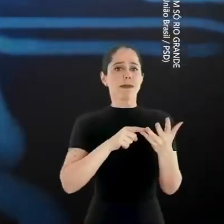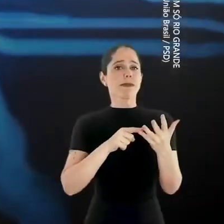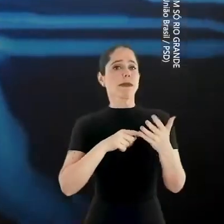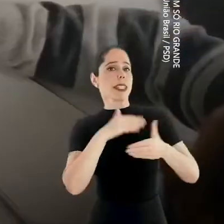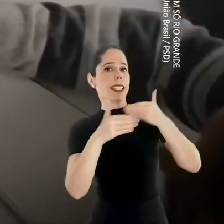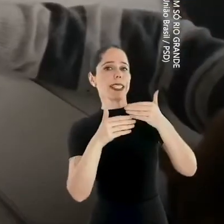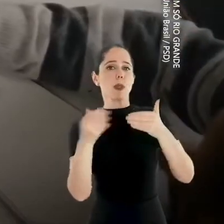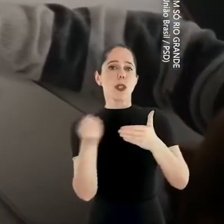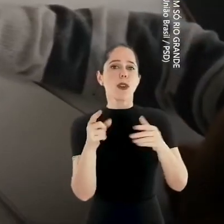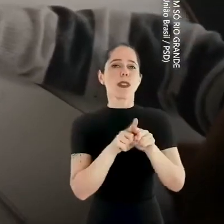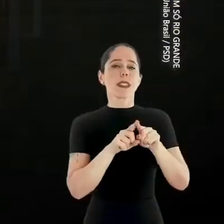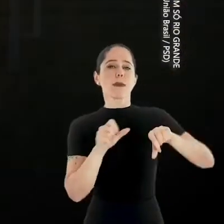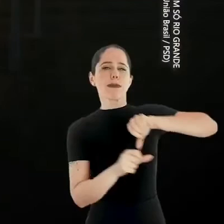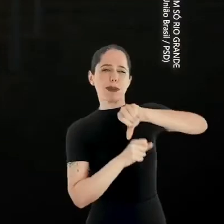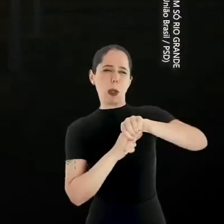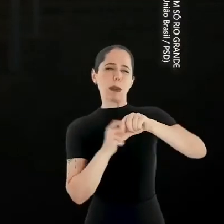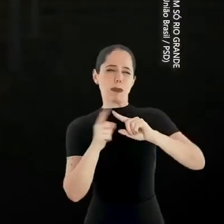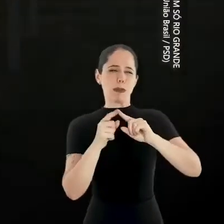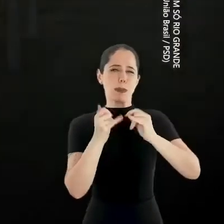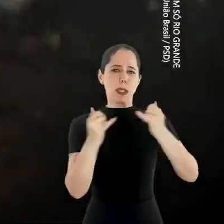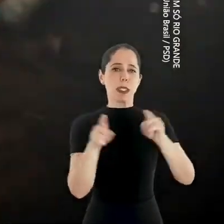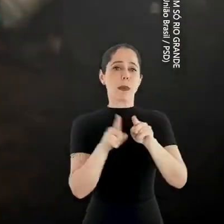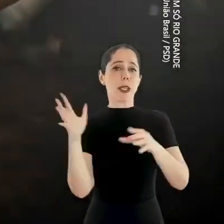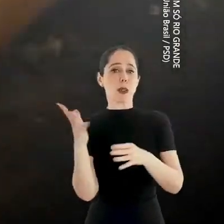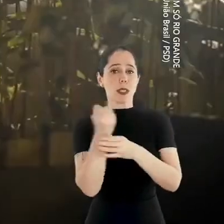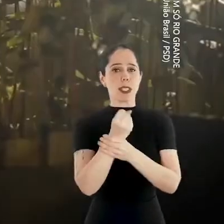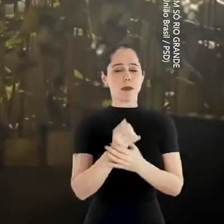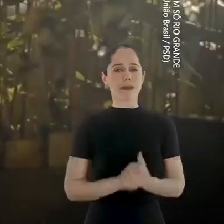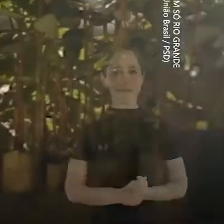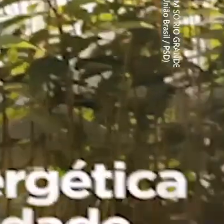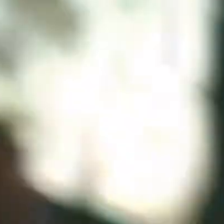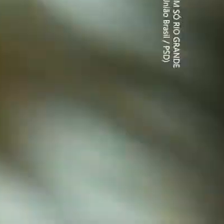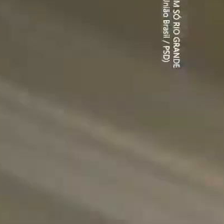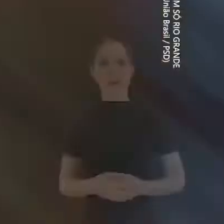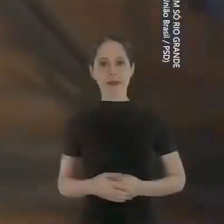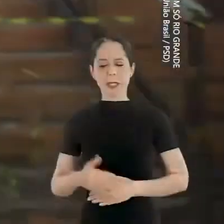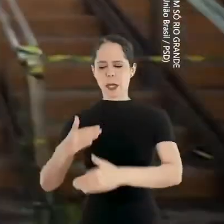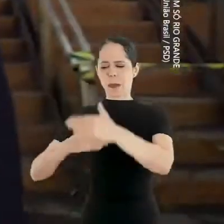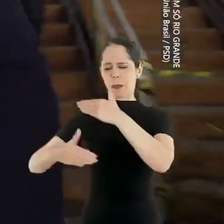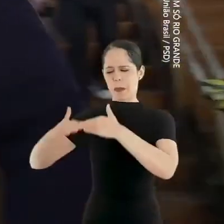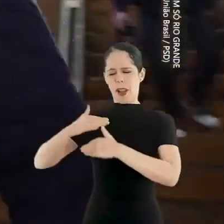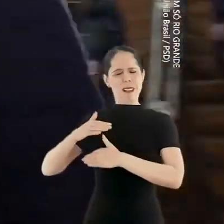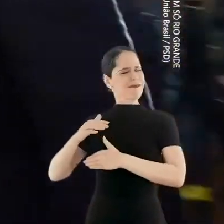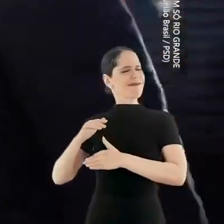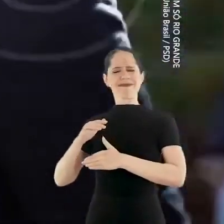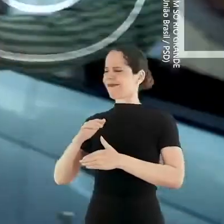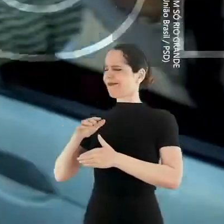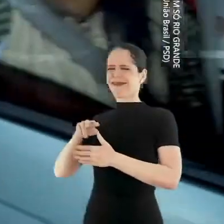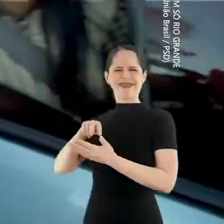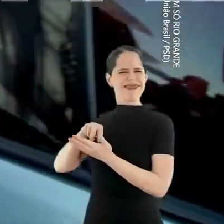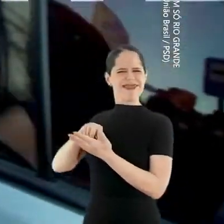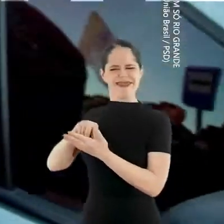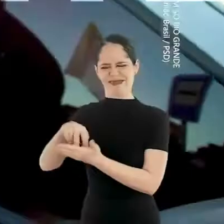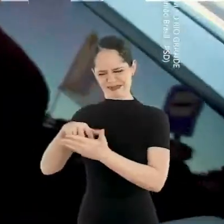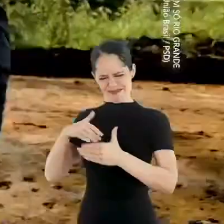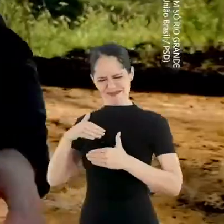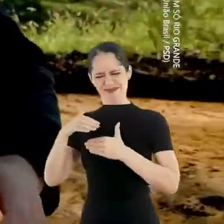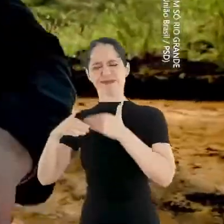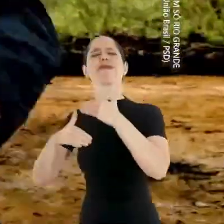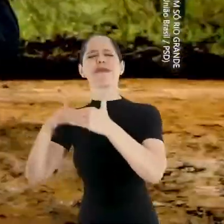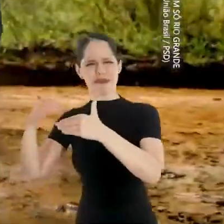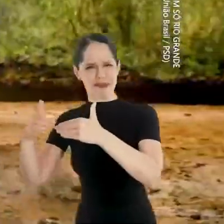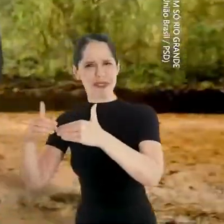e crescer com inovação, transição energética e sustentabilidade. Pra trás eu não vou, é só daqui pra